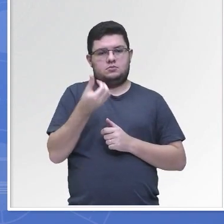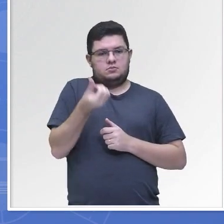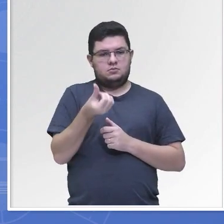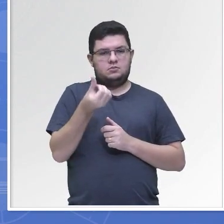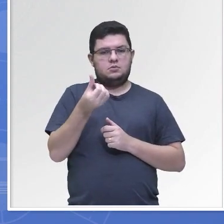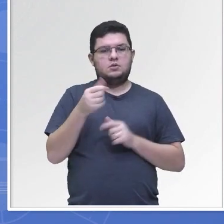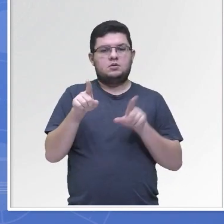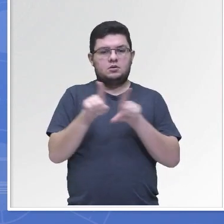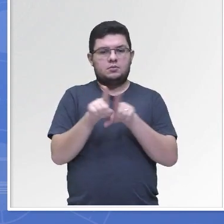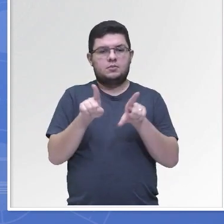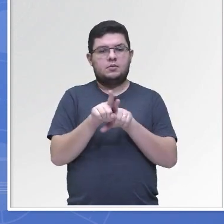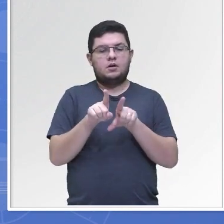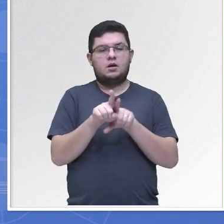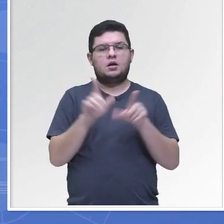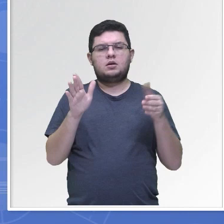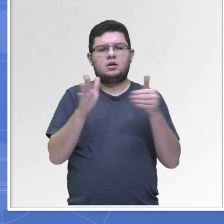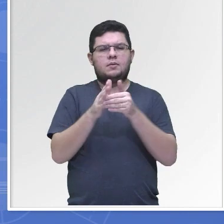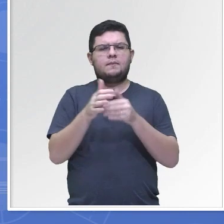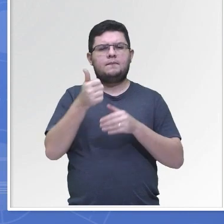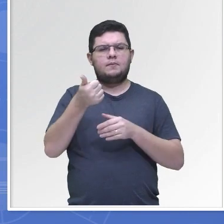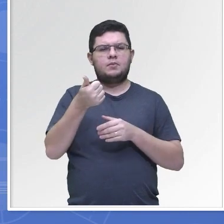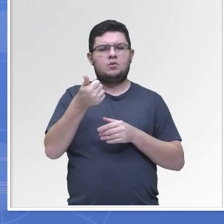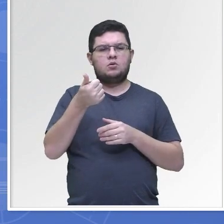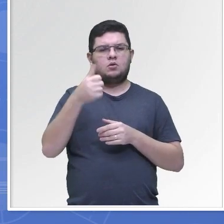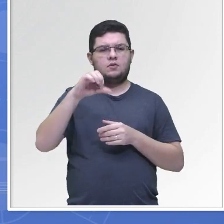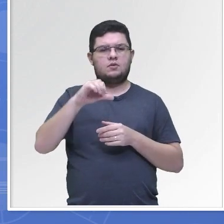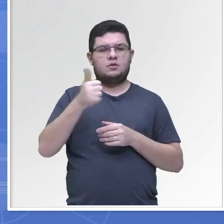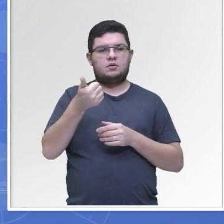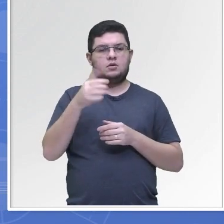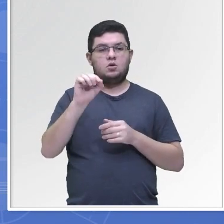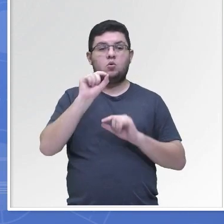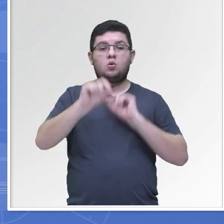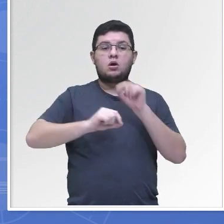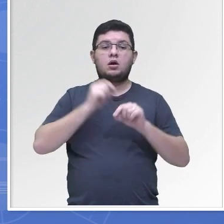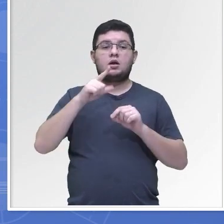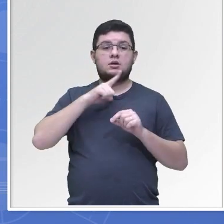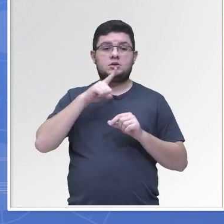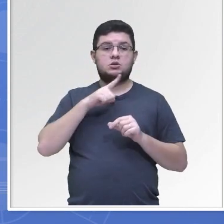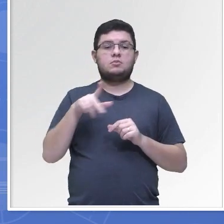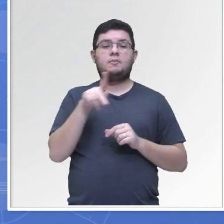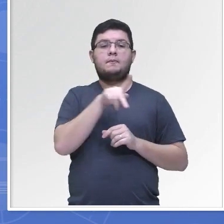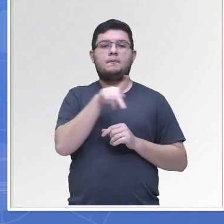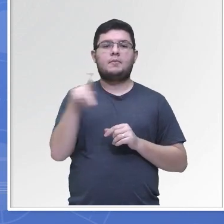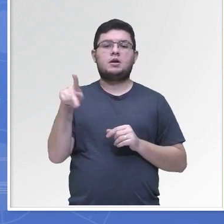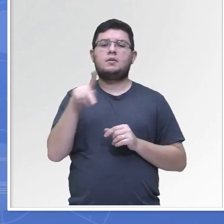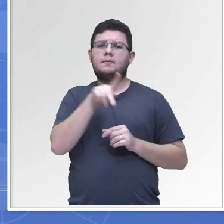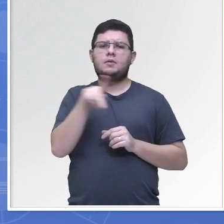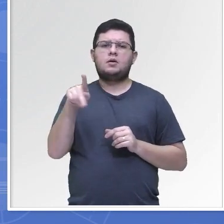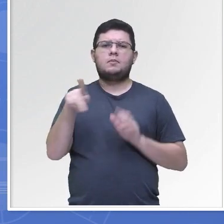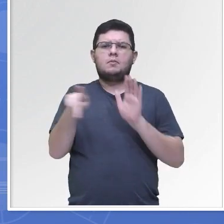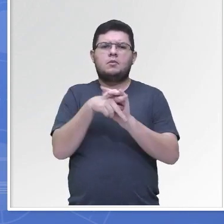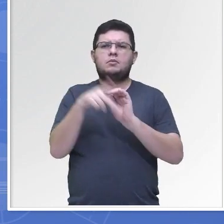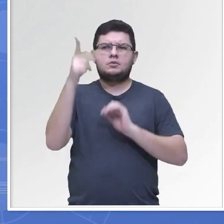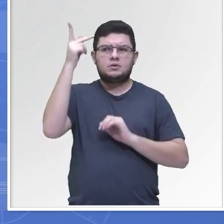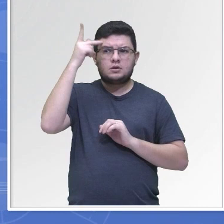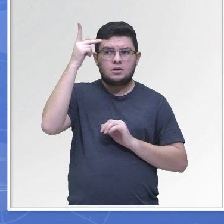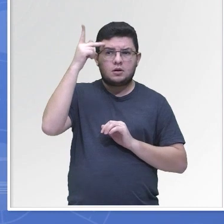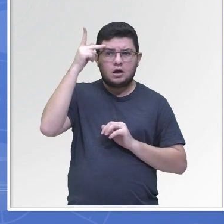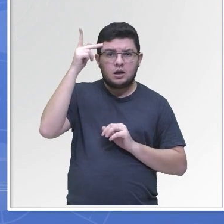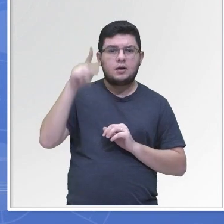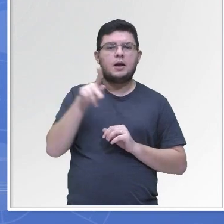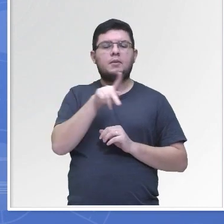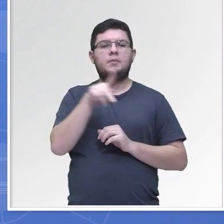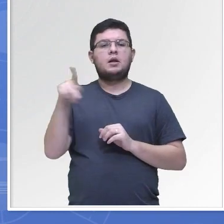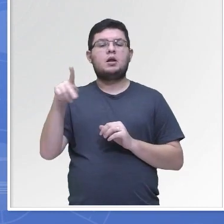2 partidos, ou seja, eles apenas revezavam. Uma eleição vinha um paulista e aí, em seguida, olha aí, era o meio produtor, no